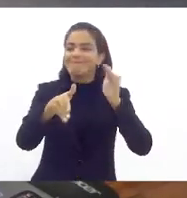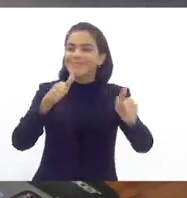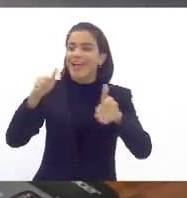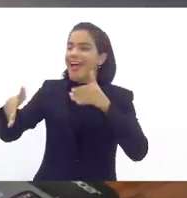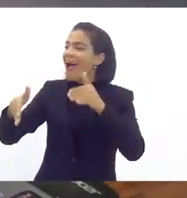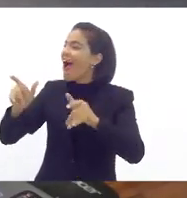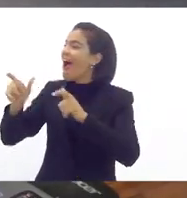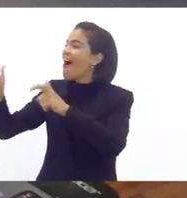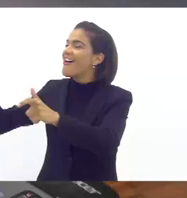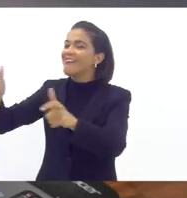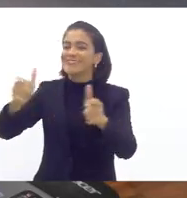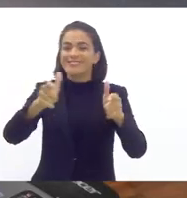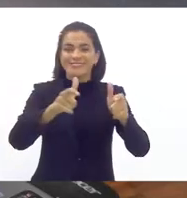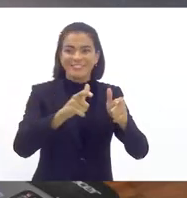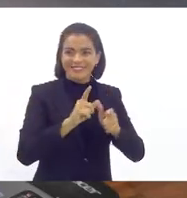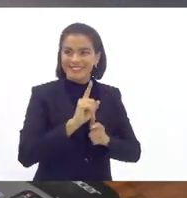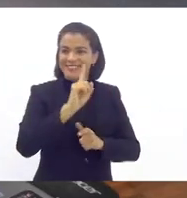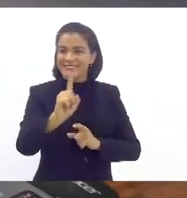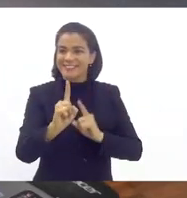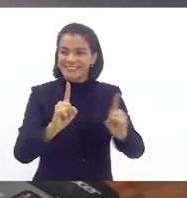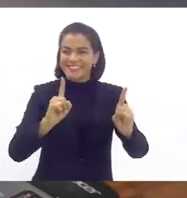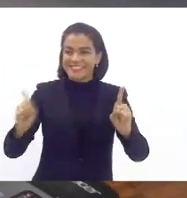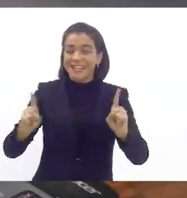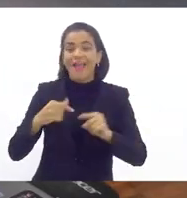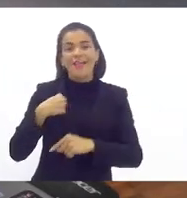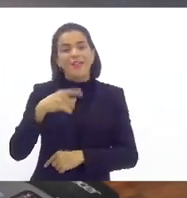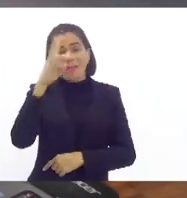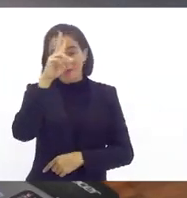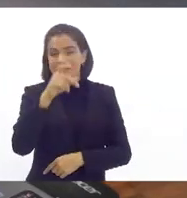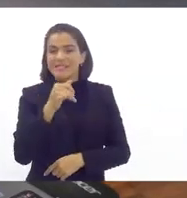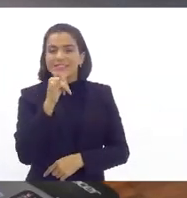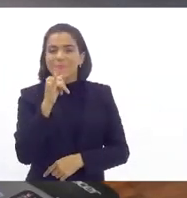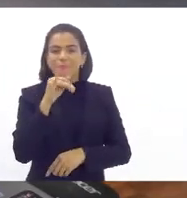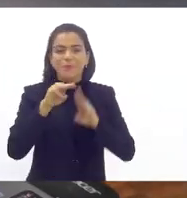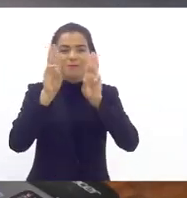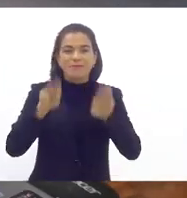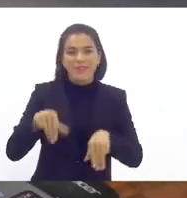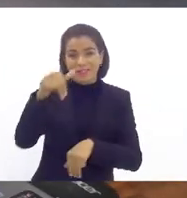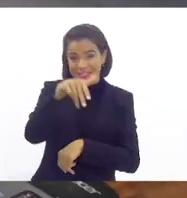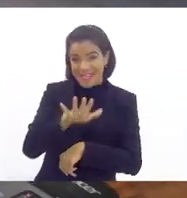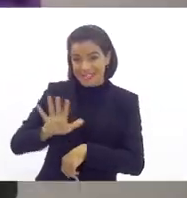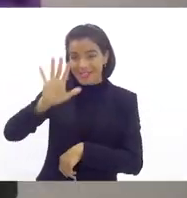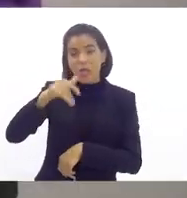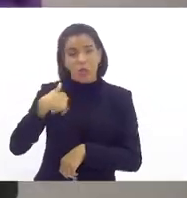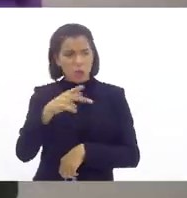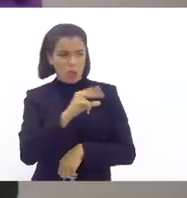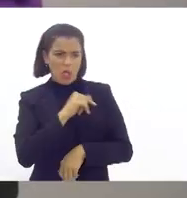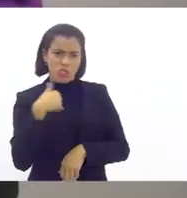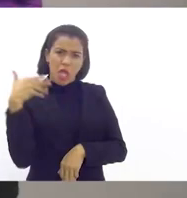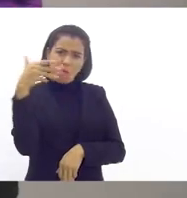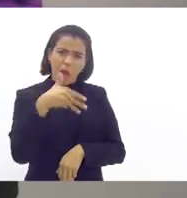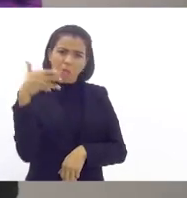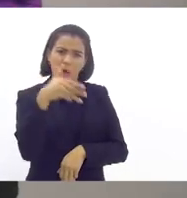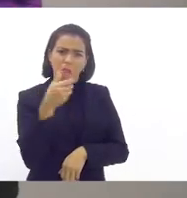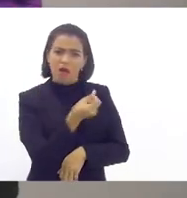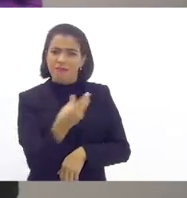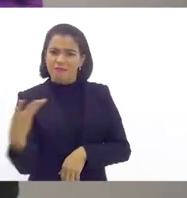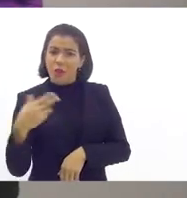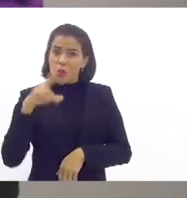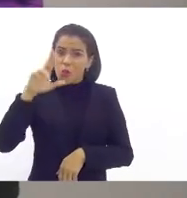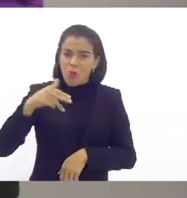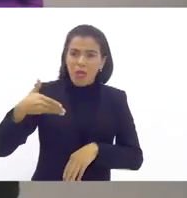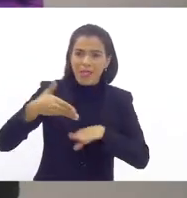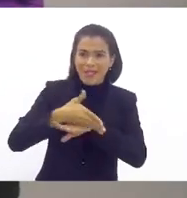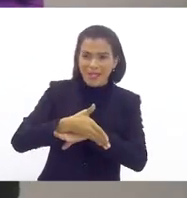a gente circula. E eu me lembro muito de um exemplo, quando a gente, por exemplo, visitou o Museu Nacional, que várias pessoas falaram nossa, eu já vim aqui várias vezes e nunca entrei nesse